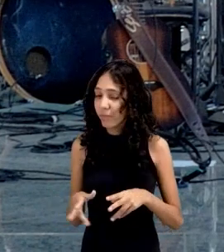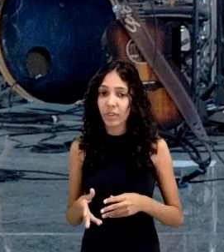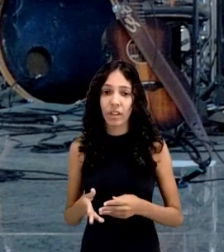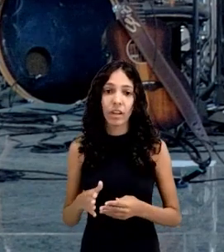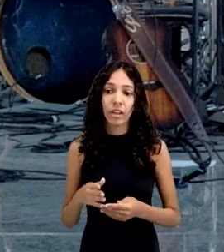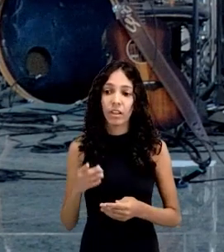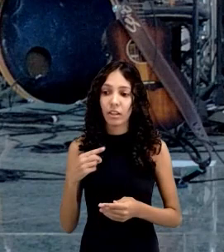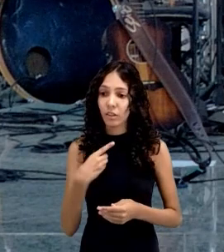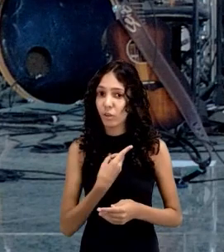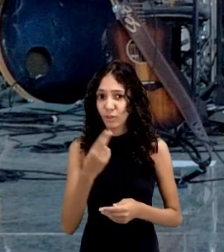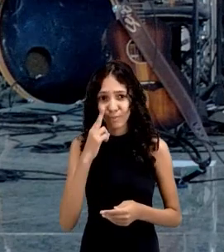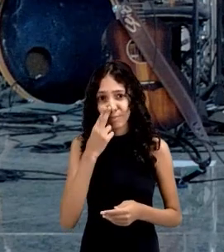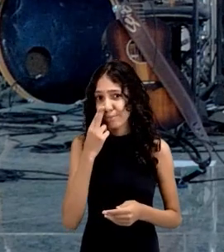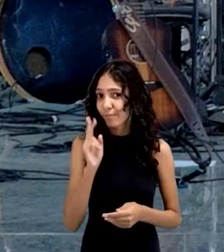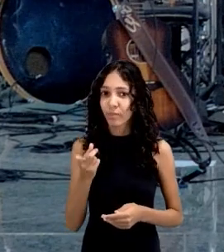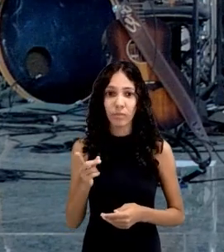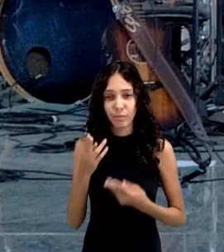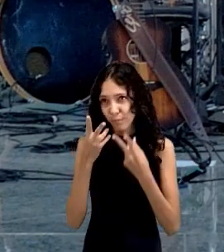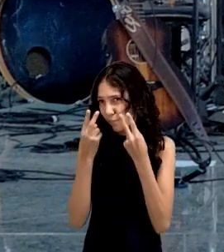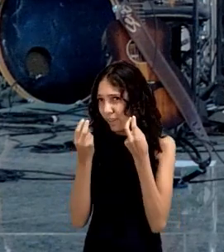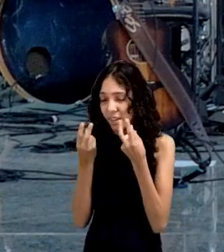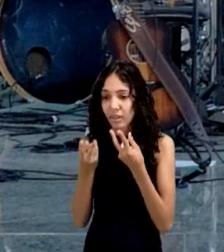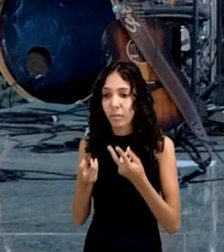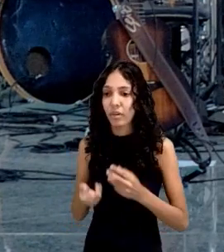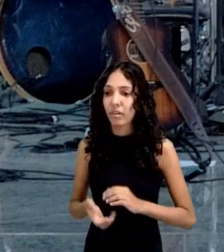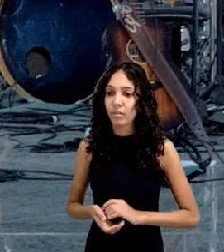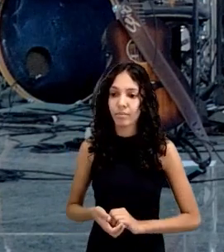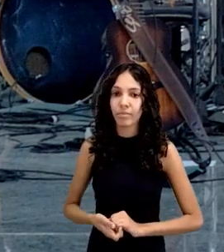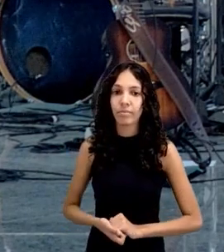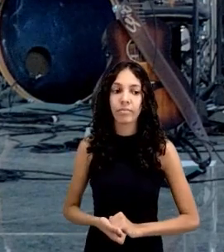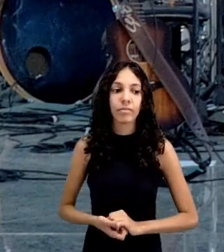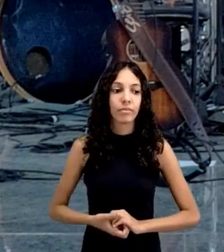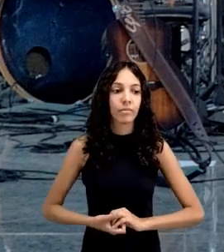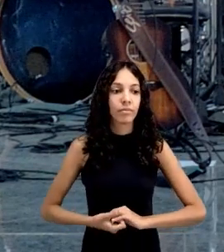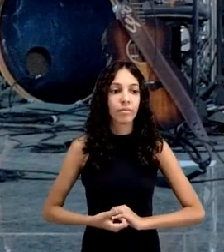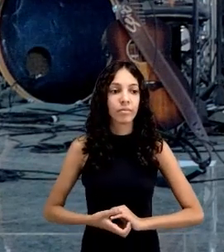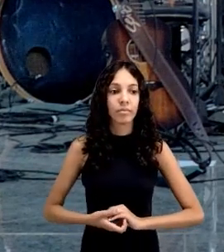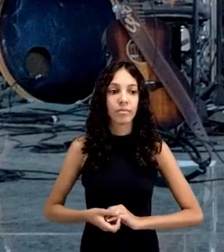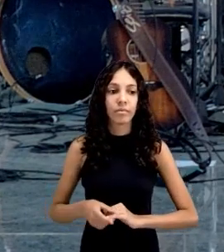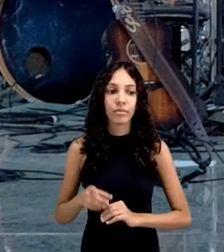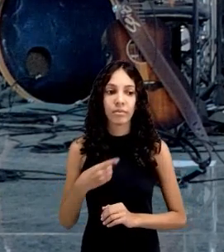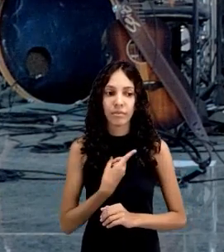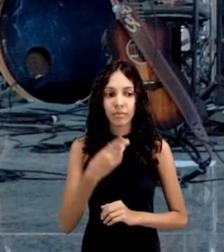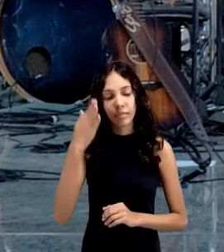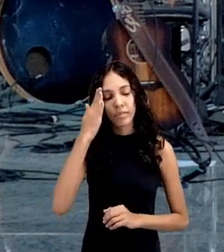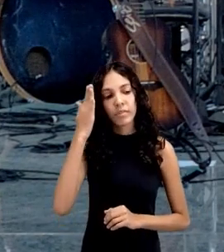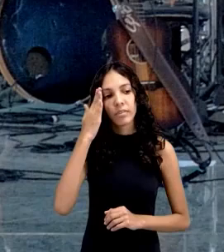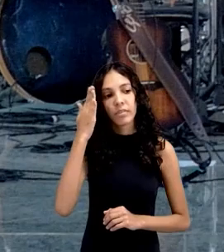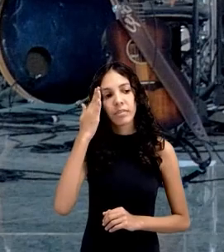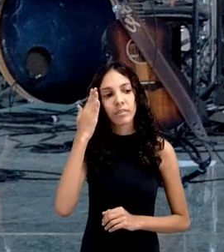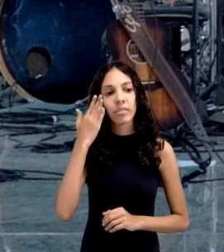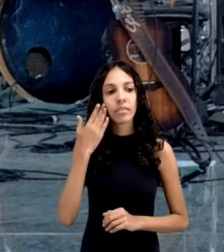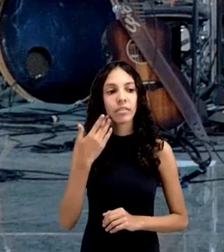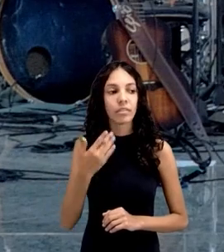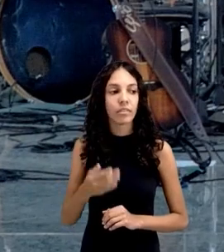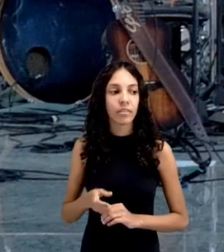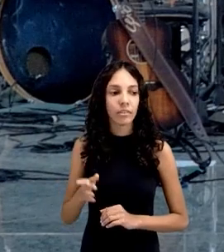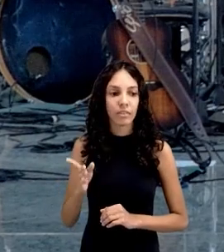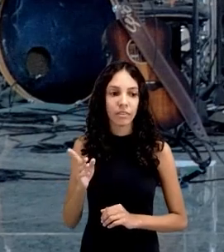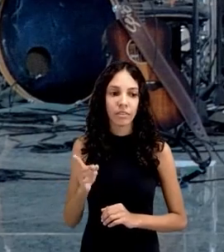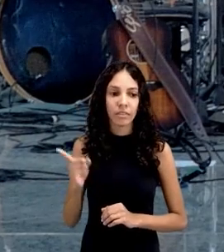A gente sabe muito bem que Jesus nos avisou, né? Esse processo de sermos esse sal vai trazer para nós muitos problemas